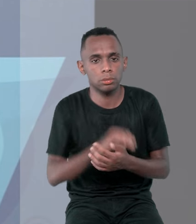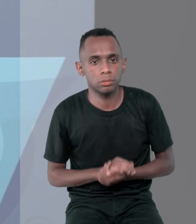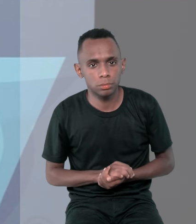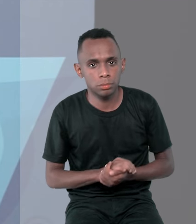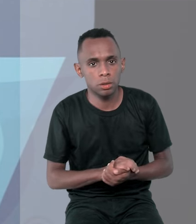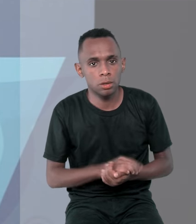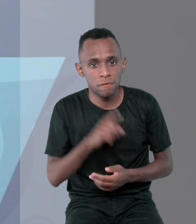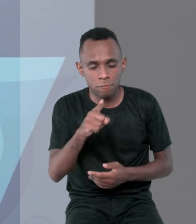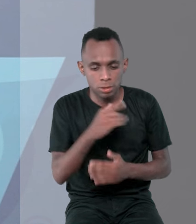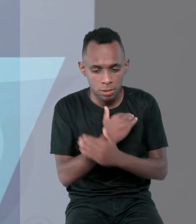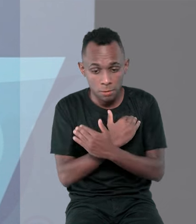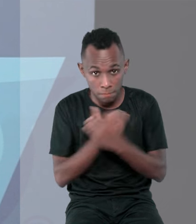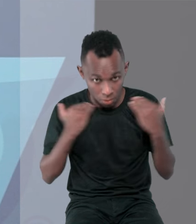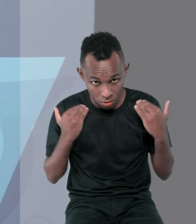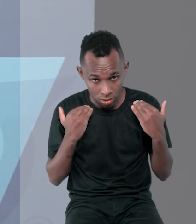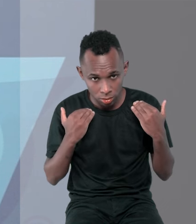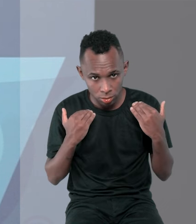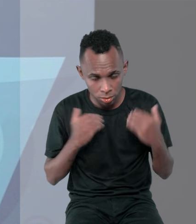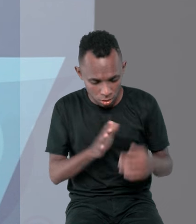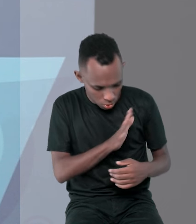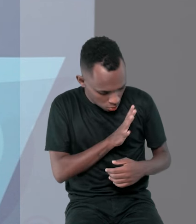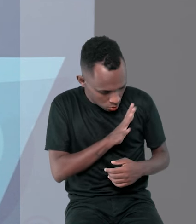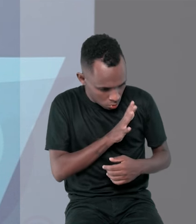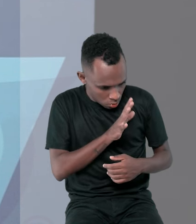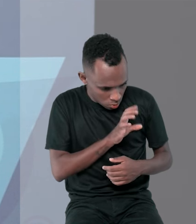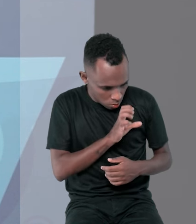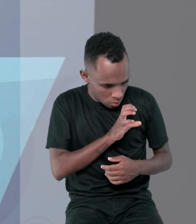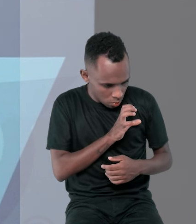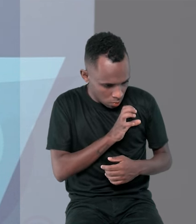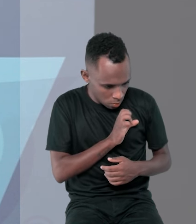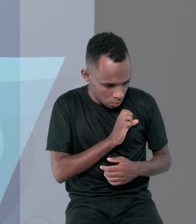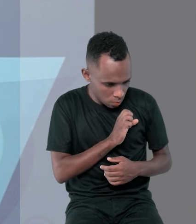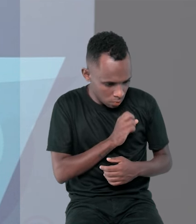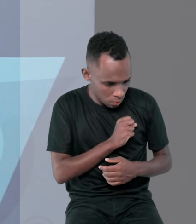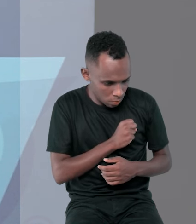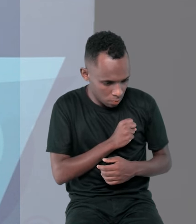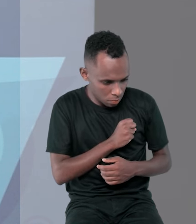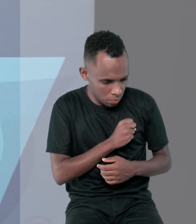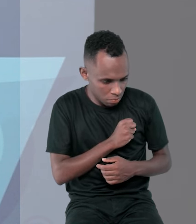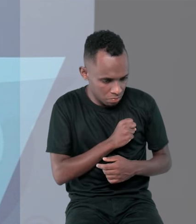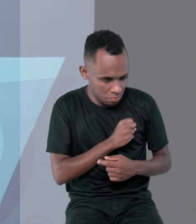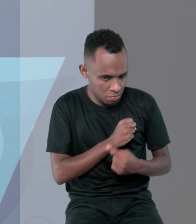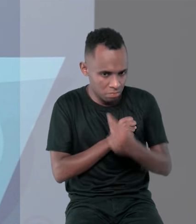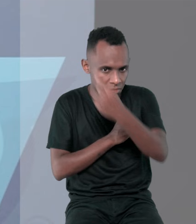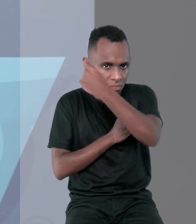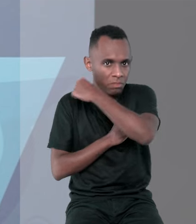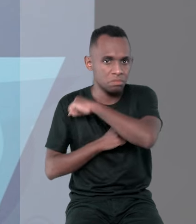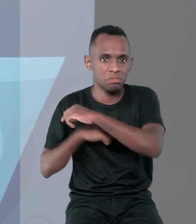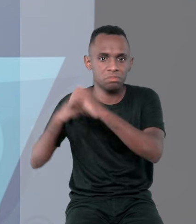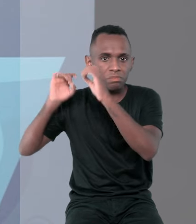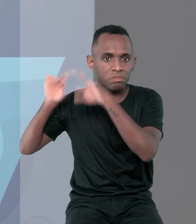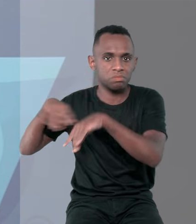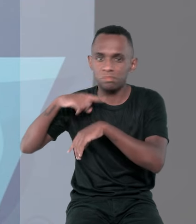Quando você morre, quando seu coração para, não importa o que você fez da sua vida,